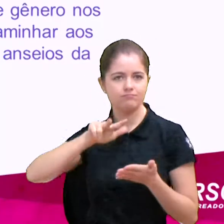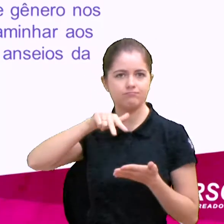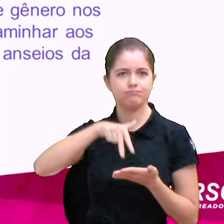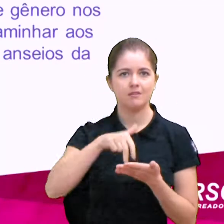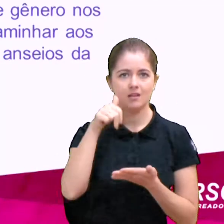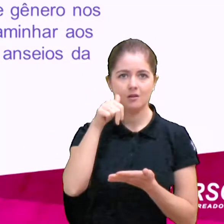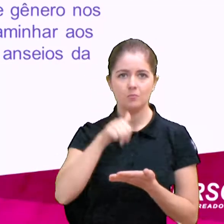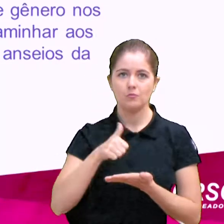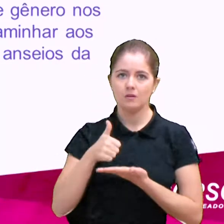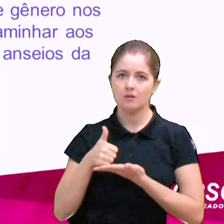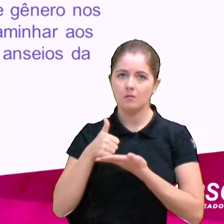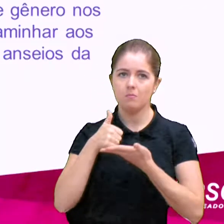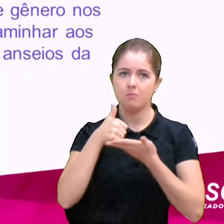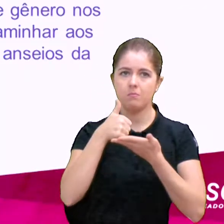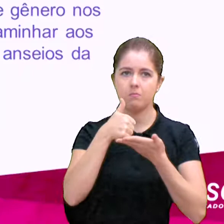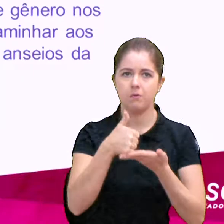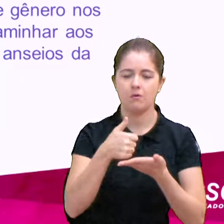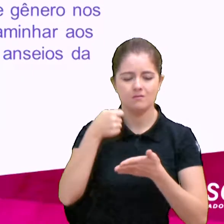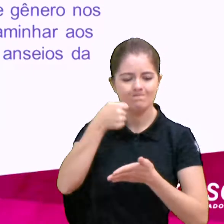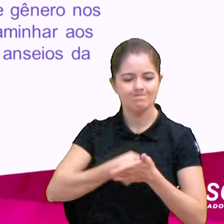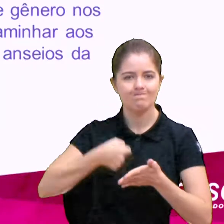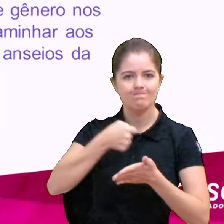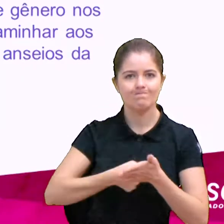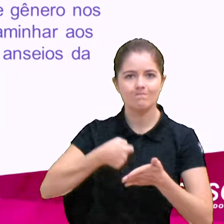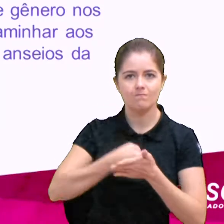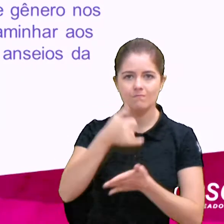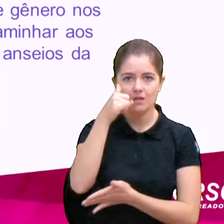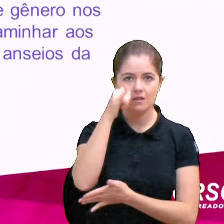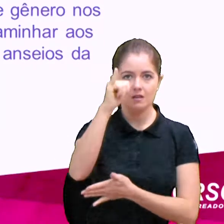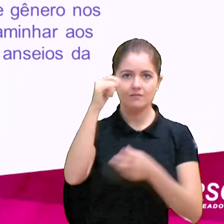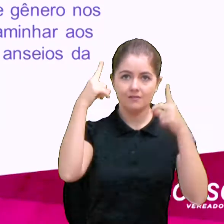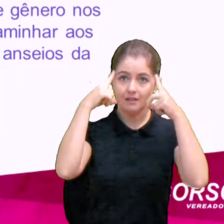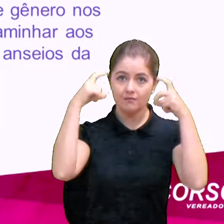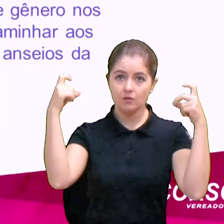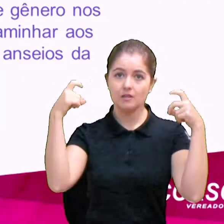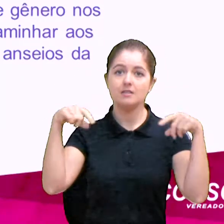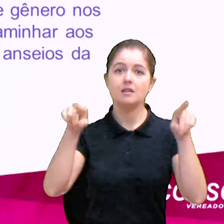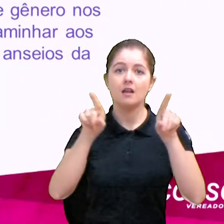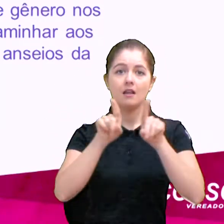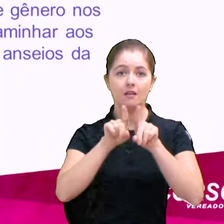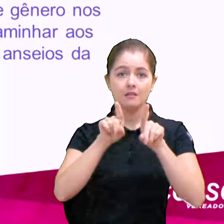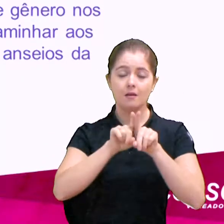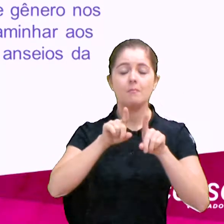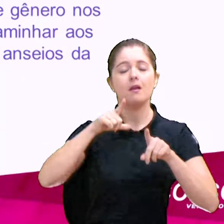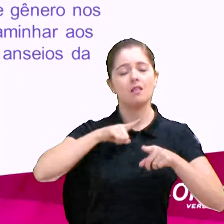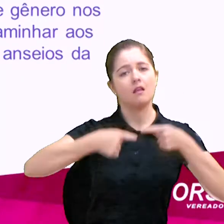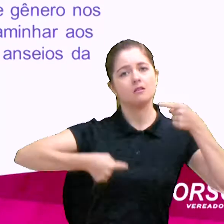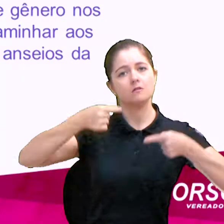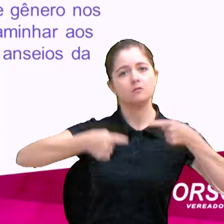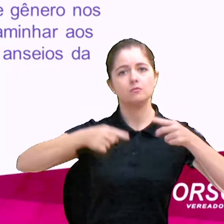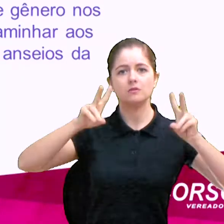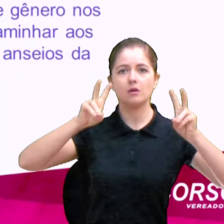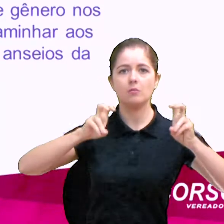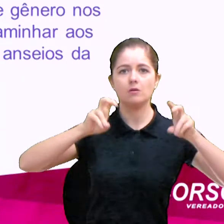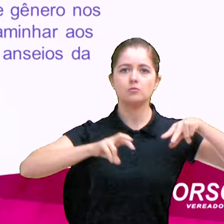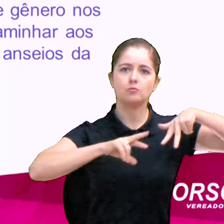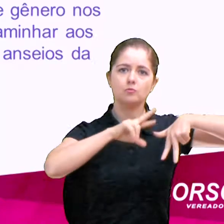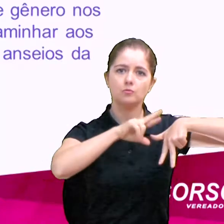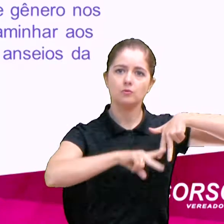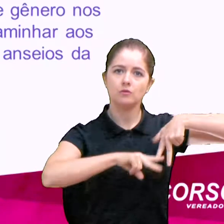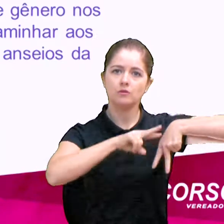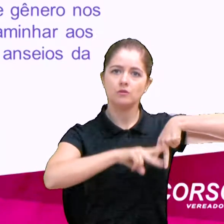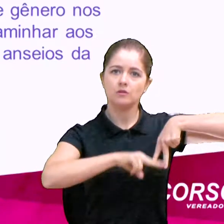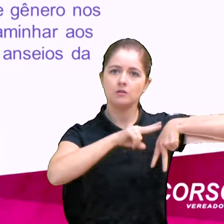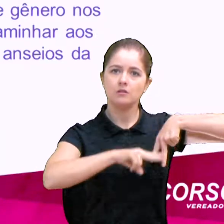apoiando o combate à violência e discriminação em nossa sociedade, qualificando os debates de gênero nos parlamentos, além de receber e